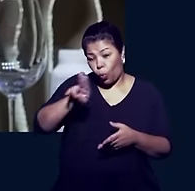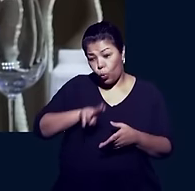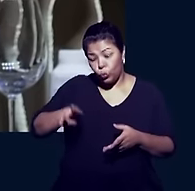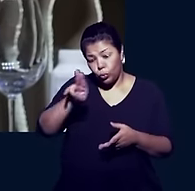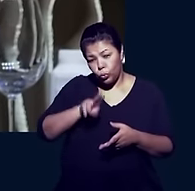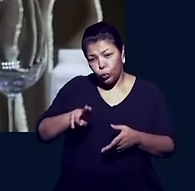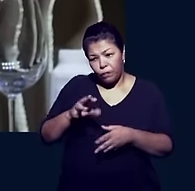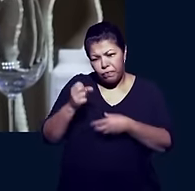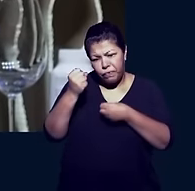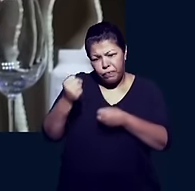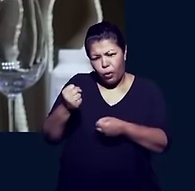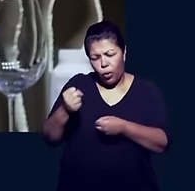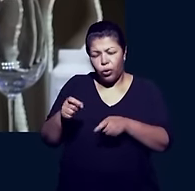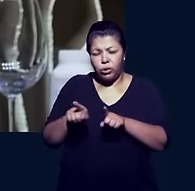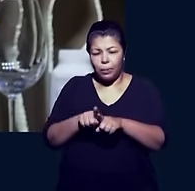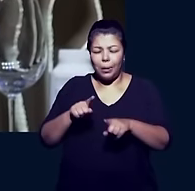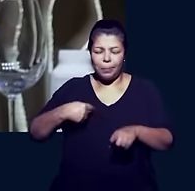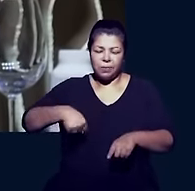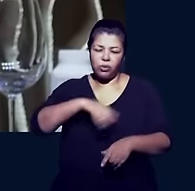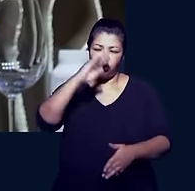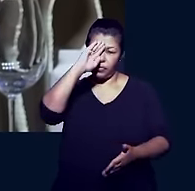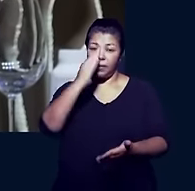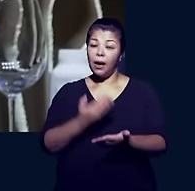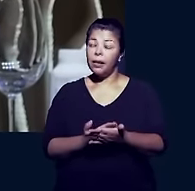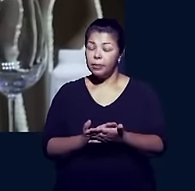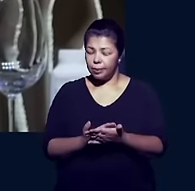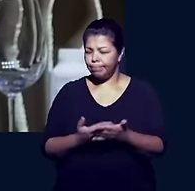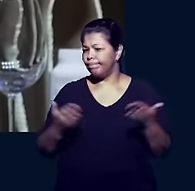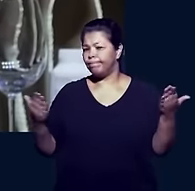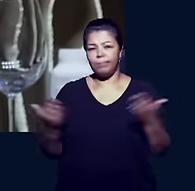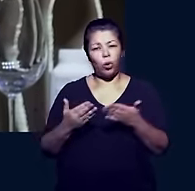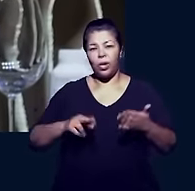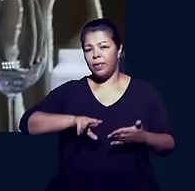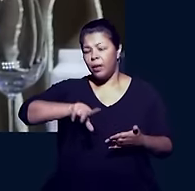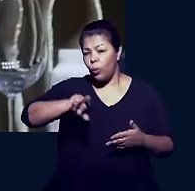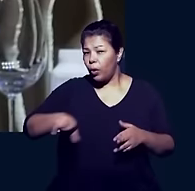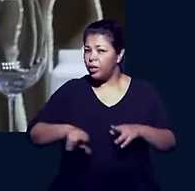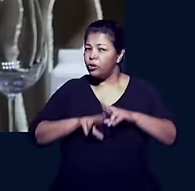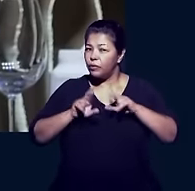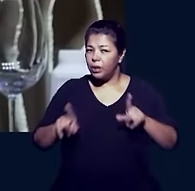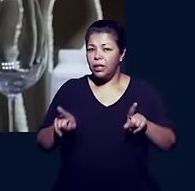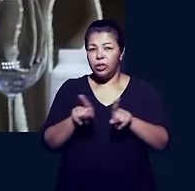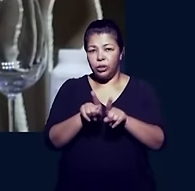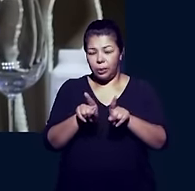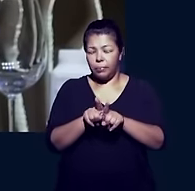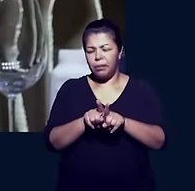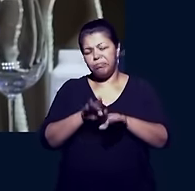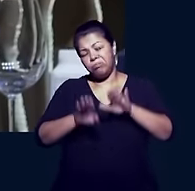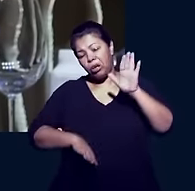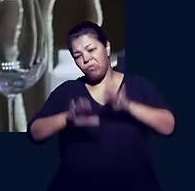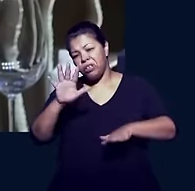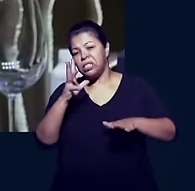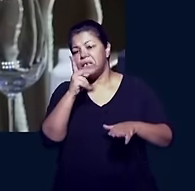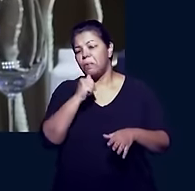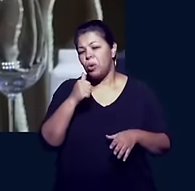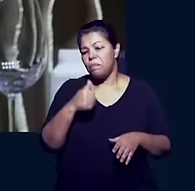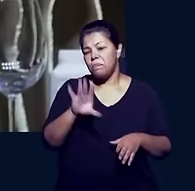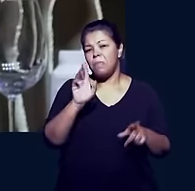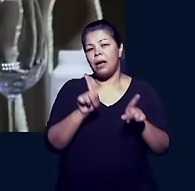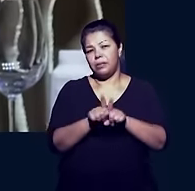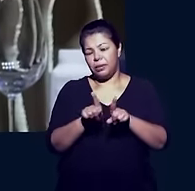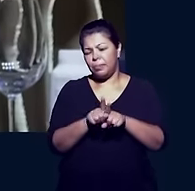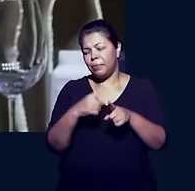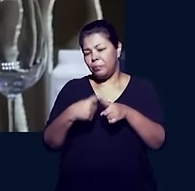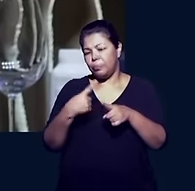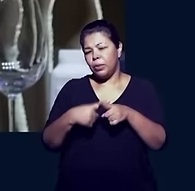monetária trabalhar e a gente acredita que agora não vai ser diferente a política monetária vai fazer efeito só vai demorar um pouco mais pelo ponto até que o